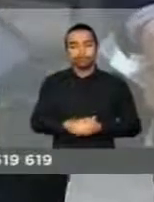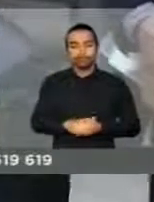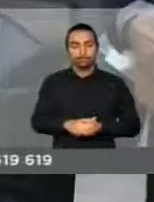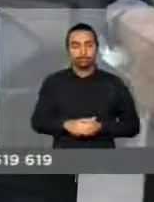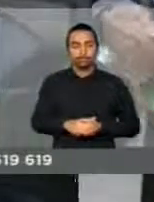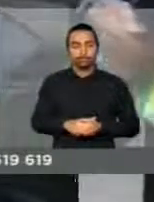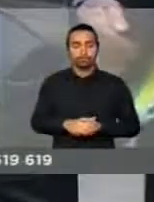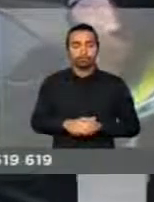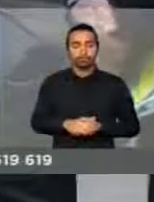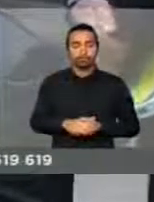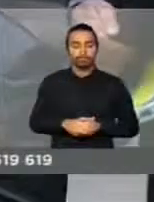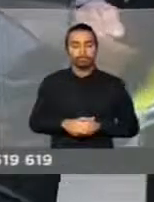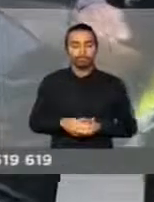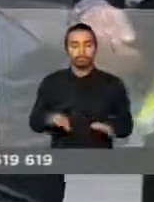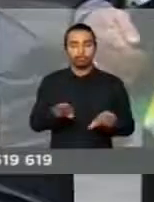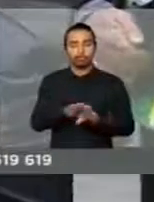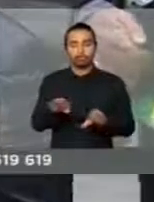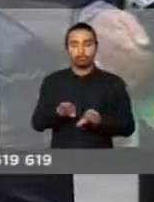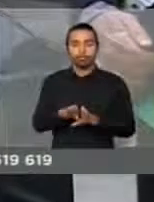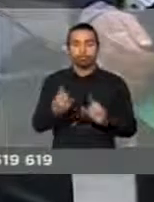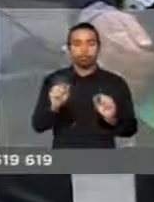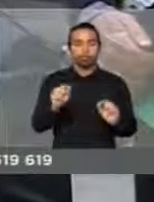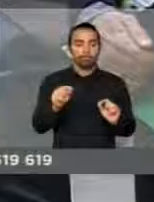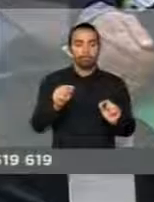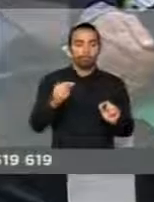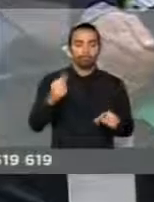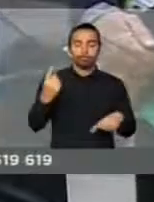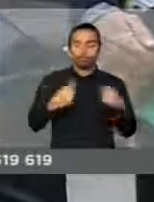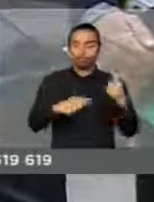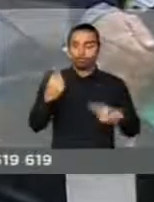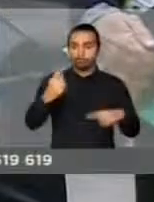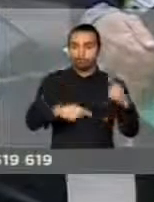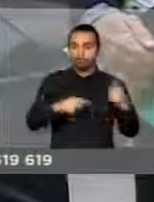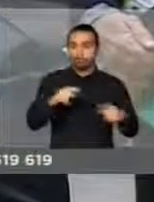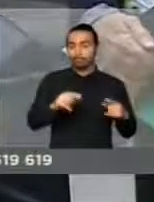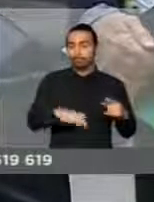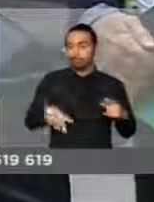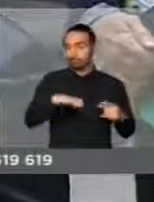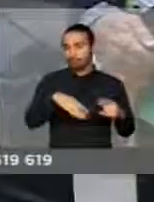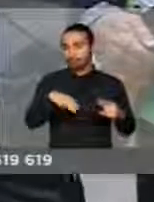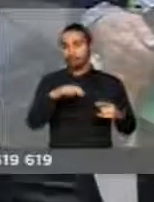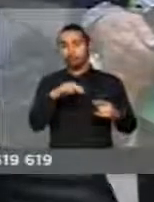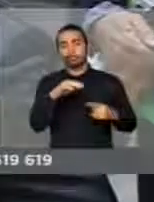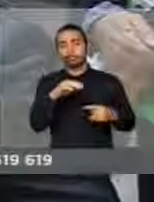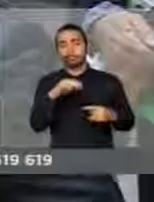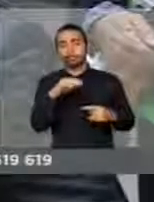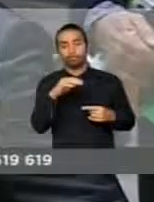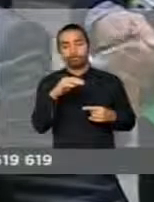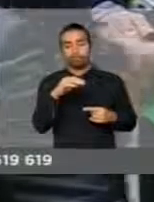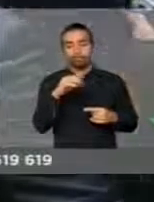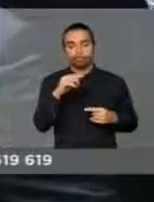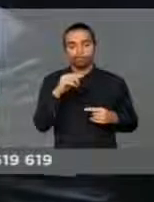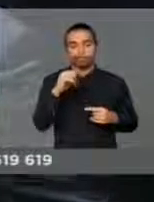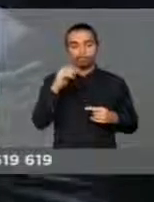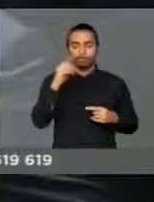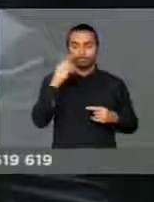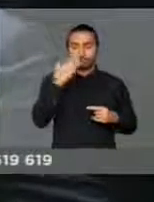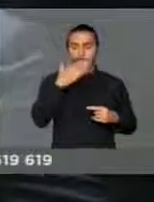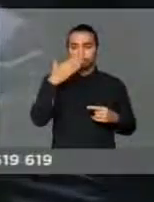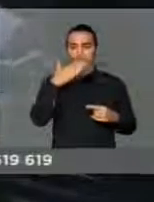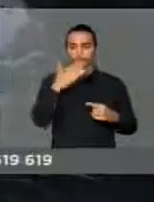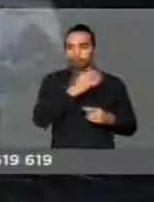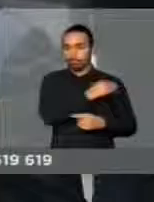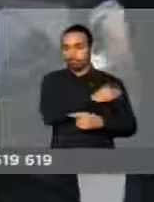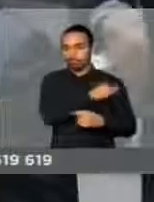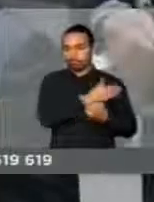dessa posse e que a política do setor sucrocoleiro estará em boas mãos com Alexandre Andrade Lima.